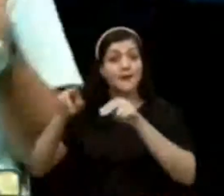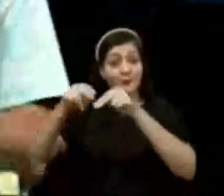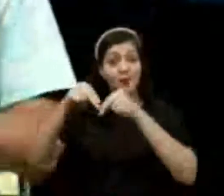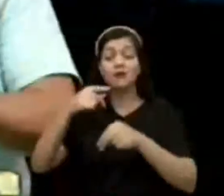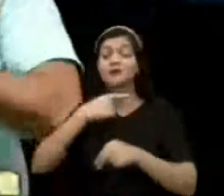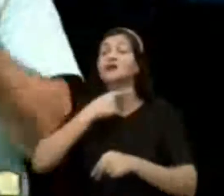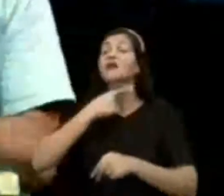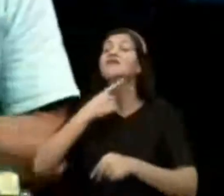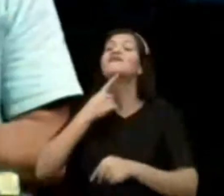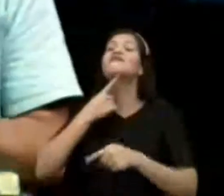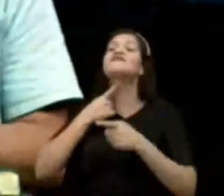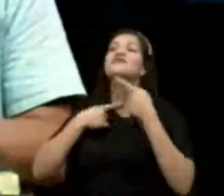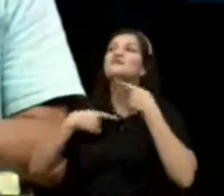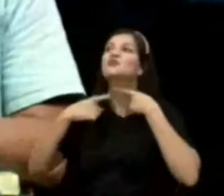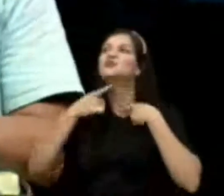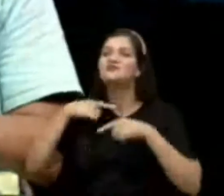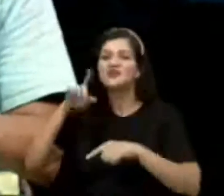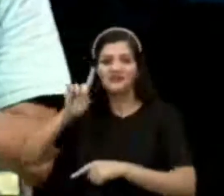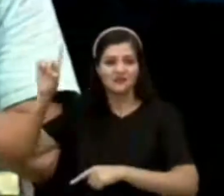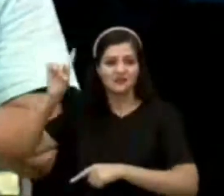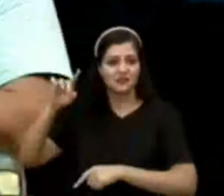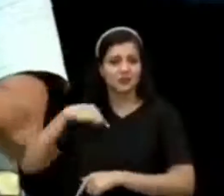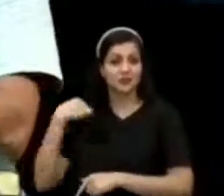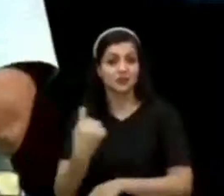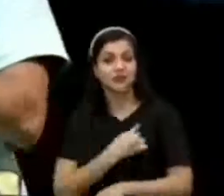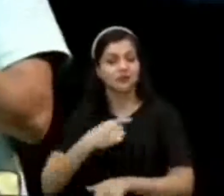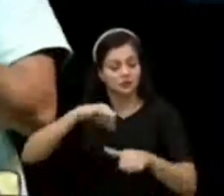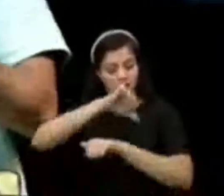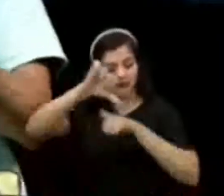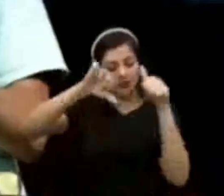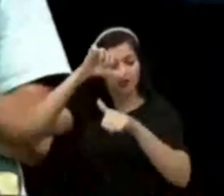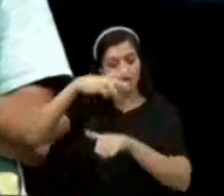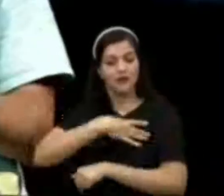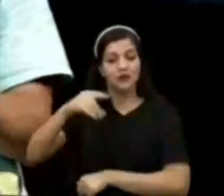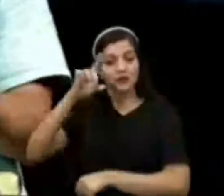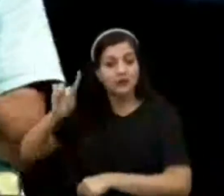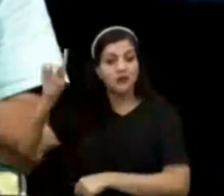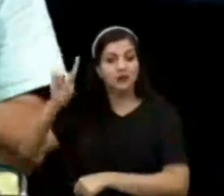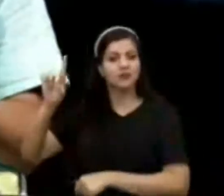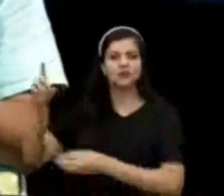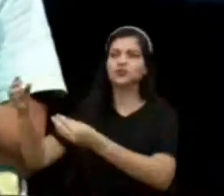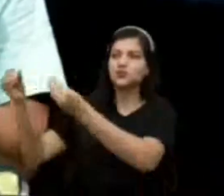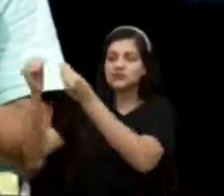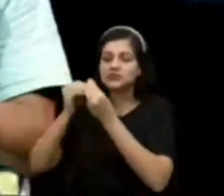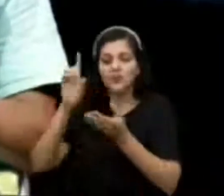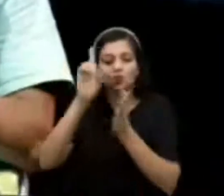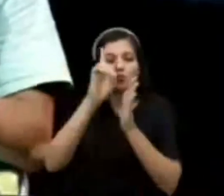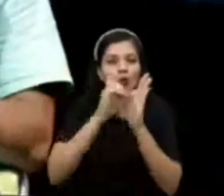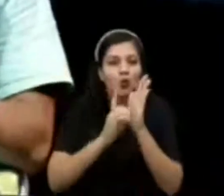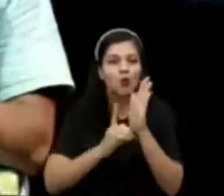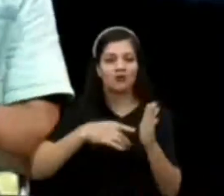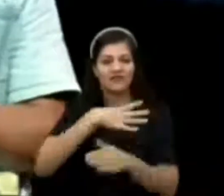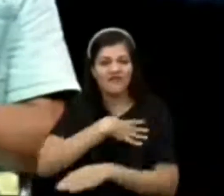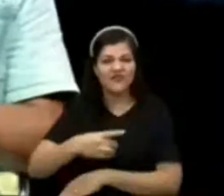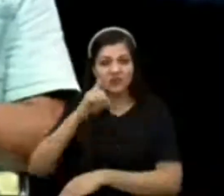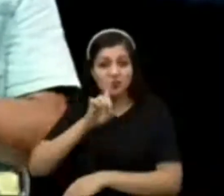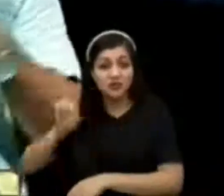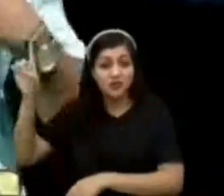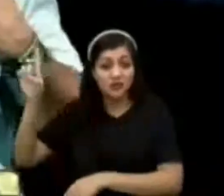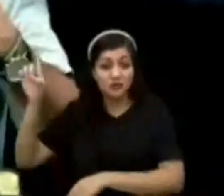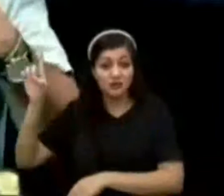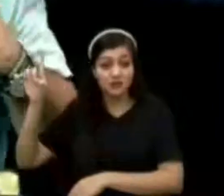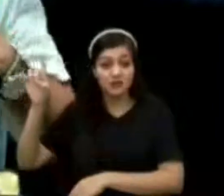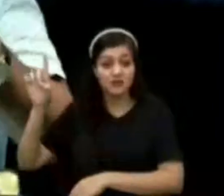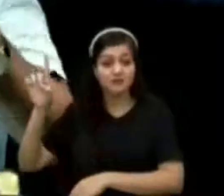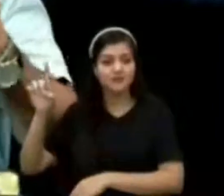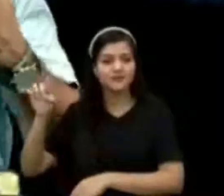nos tornamos filhos de Deus, adotados. Nós recebemos um documento como filho de Deus. Pastor, onde está esse documento? No